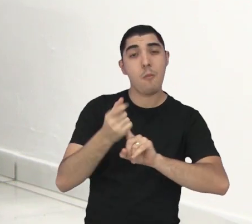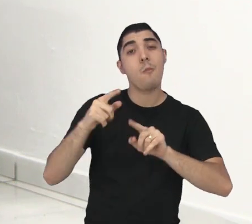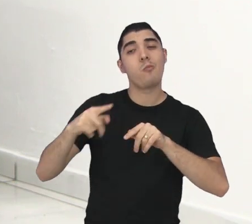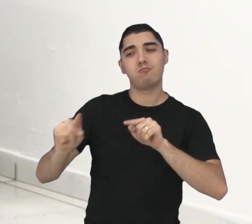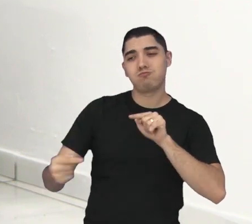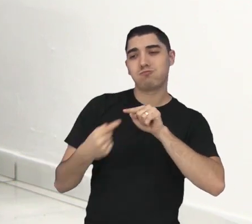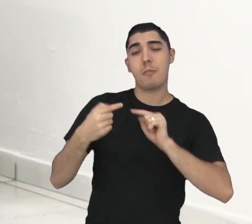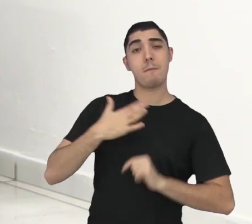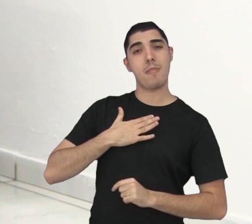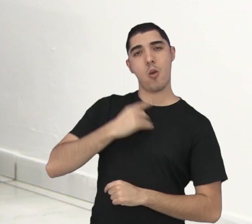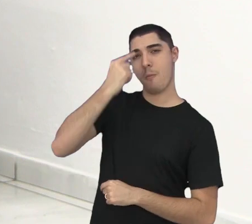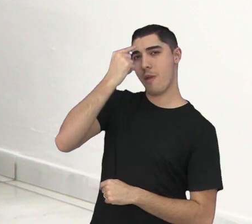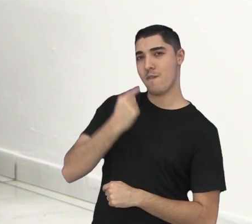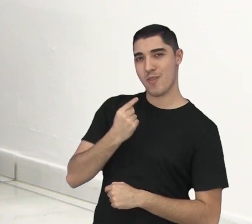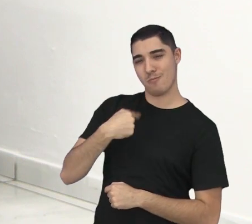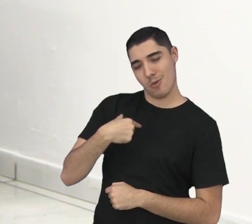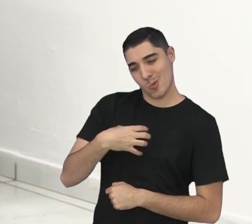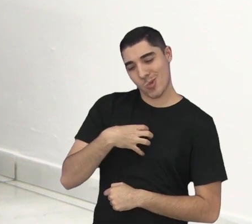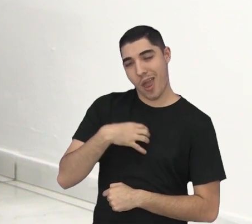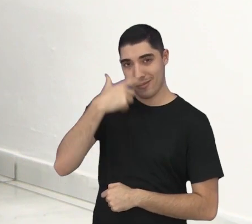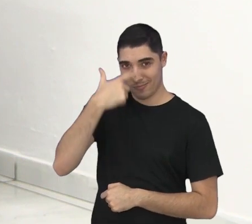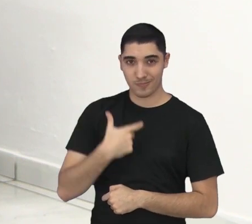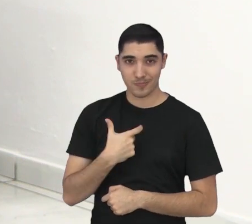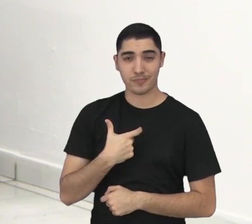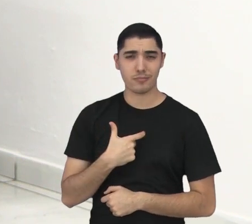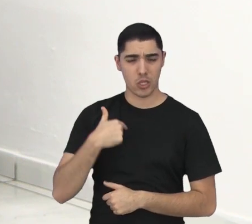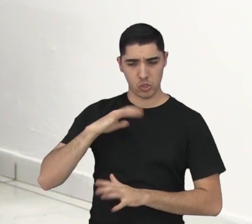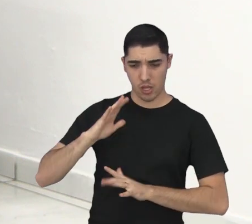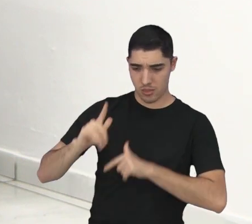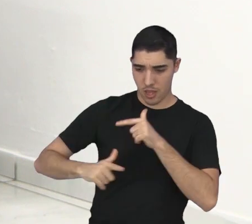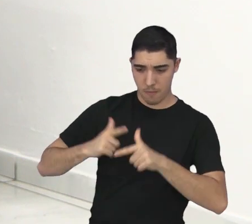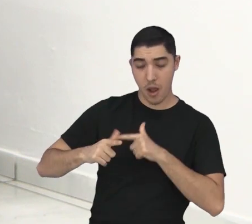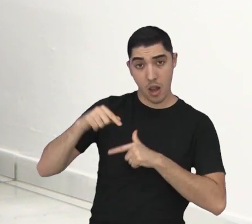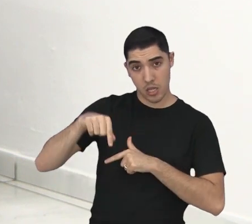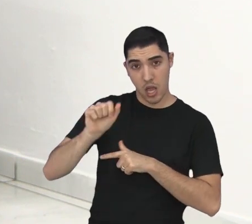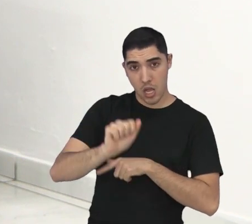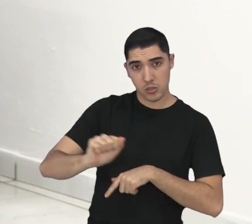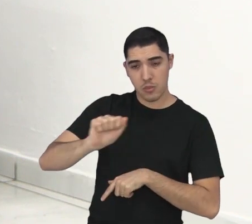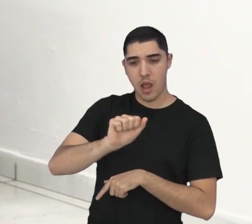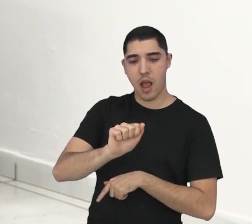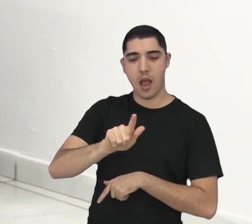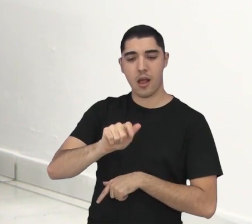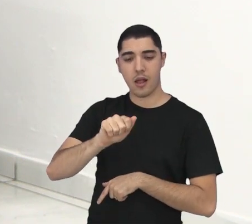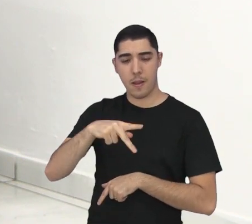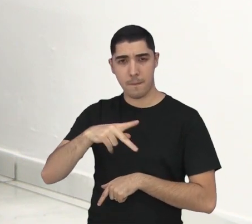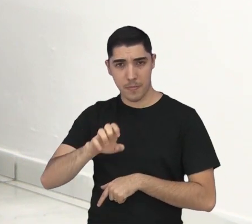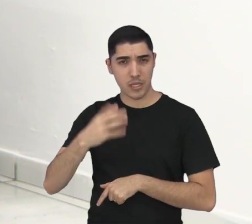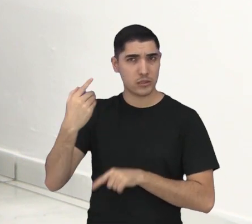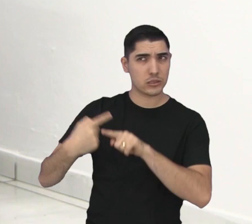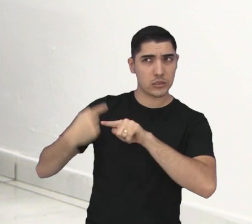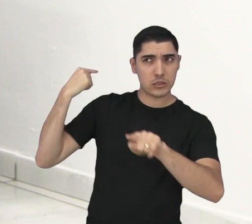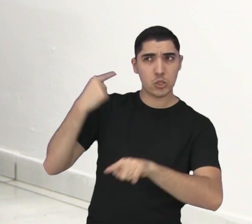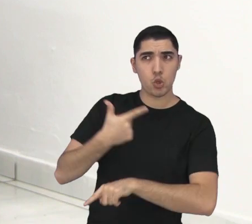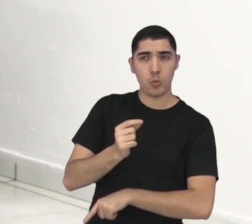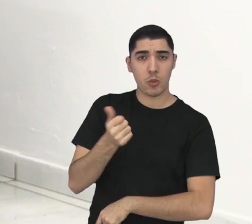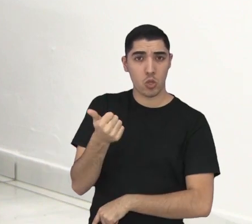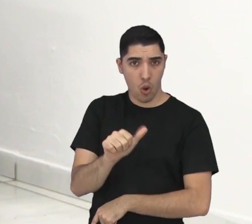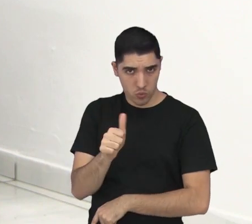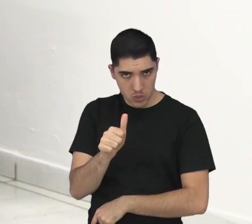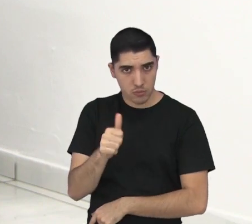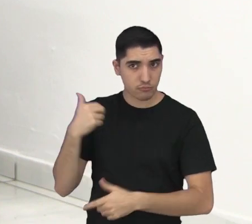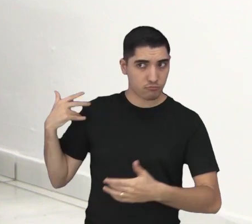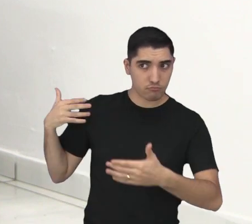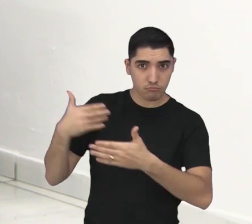como pessoa, né? Eu trabalho aqui na Associação Ágape desde